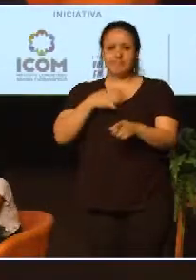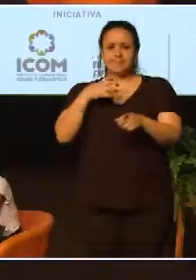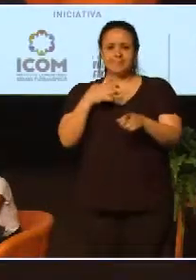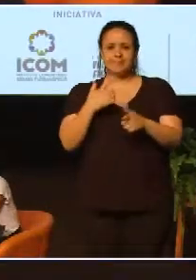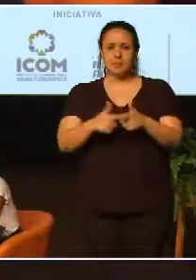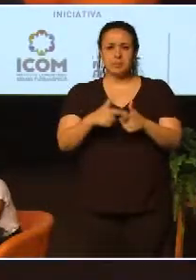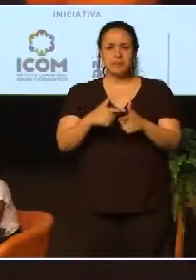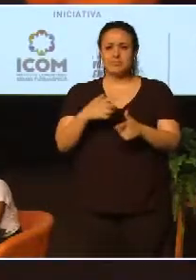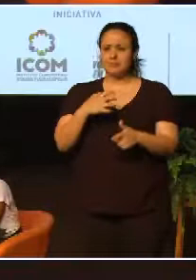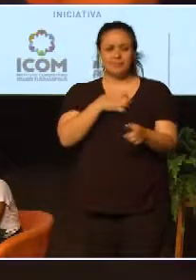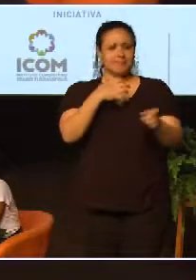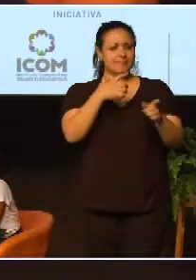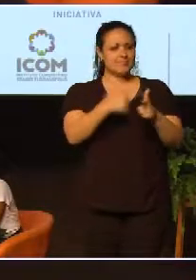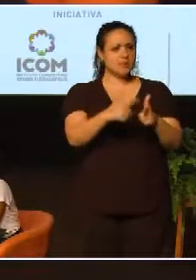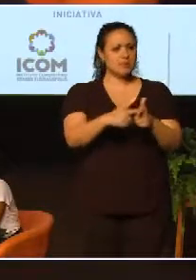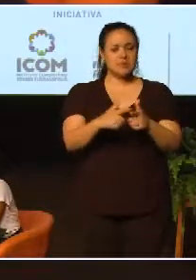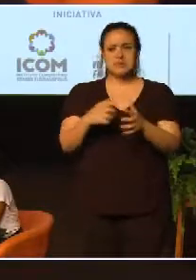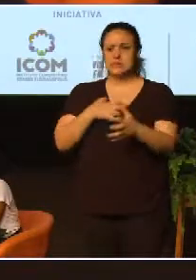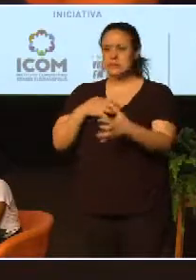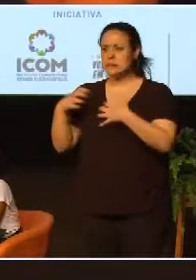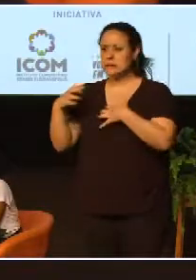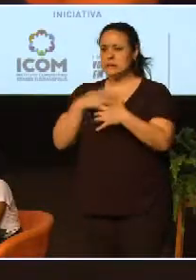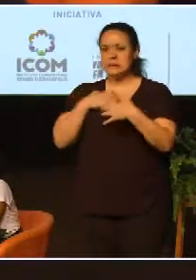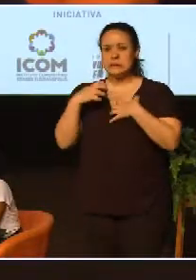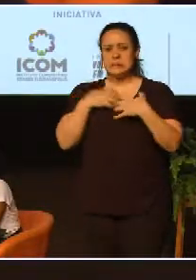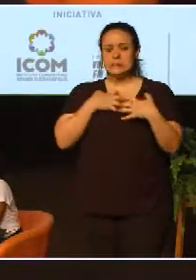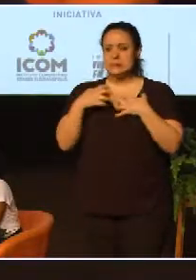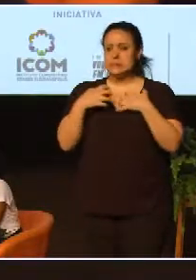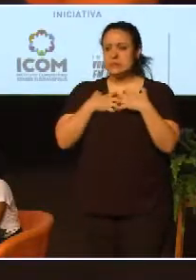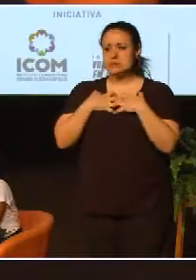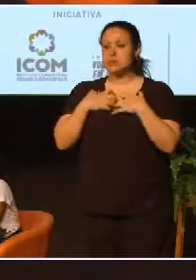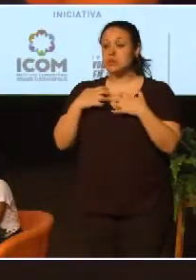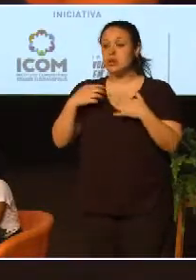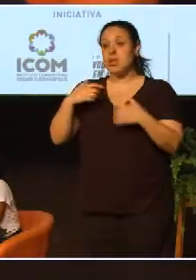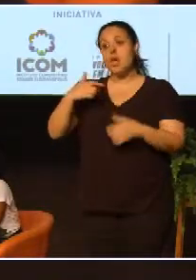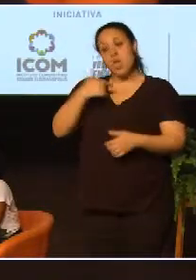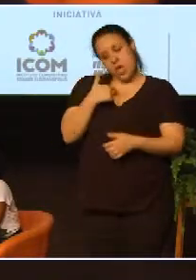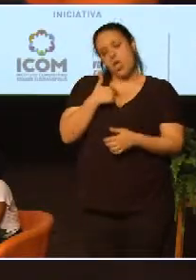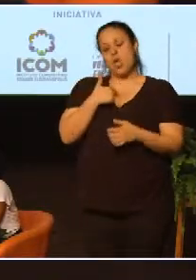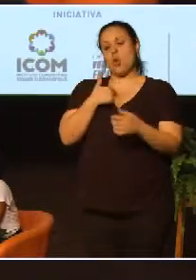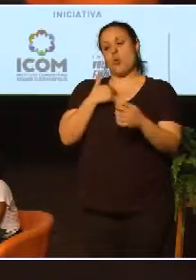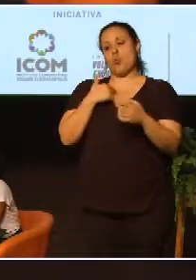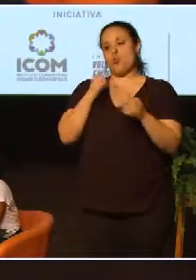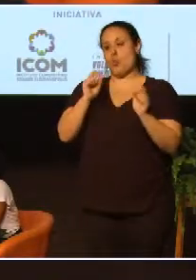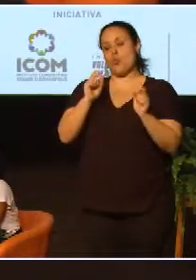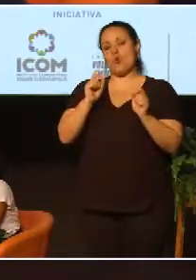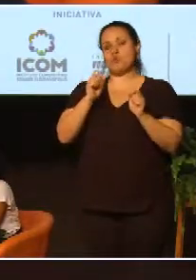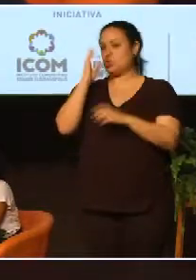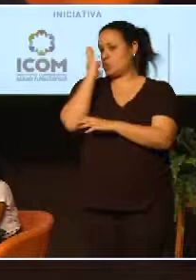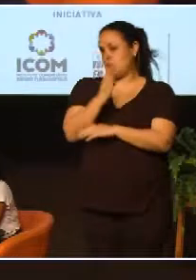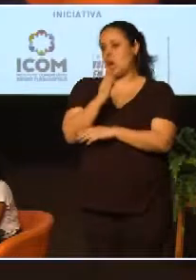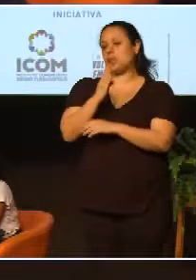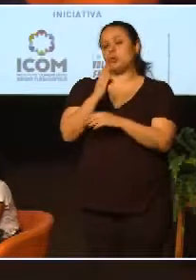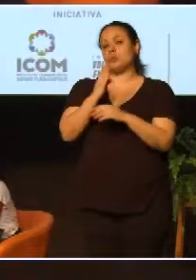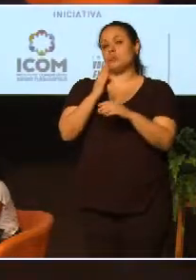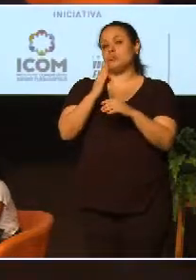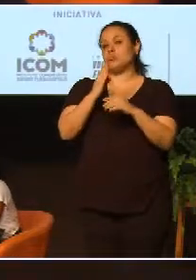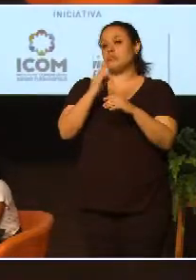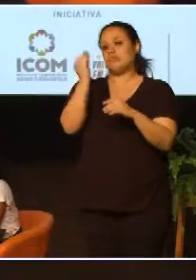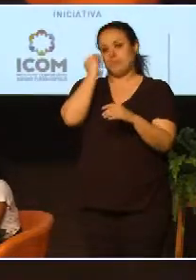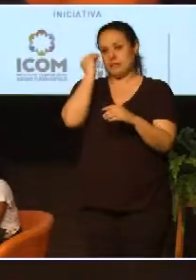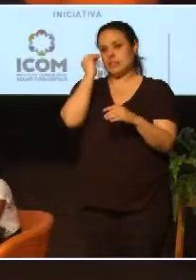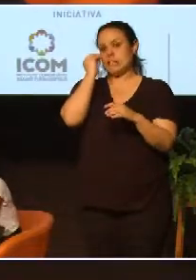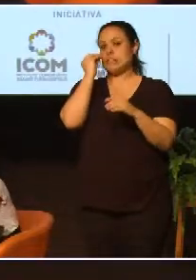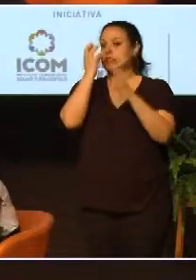eu trabalho diretamente com a questão de enfrentamento ao racismo. Isso é um problema que é global,